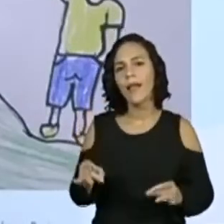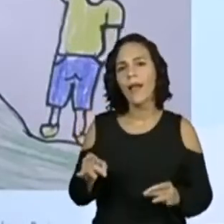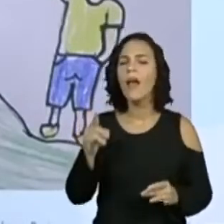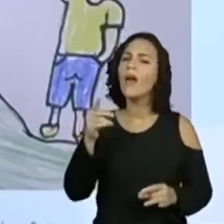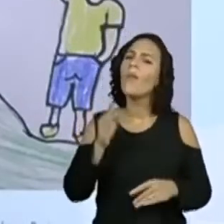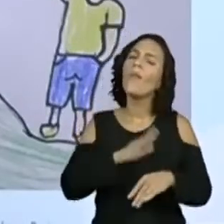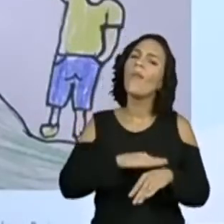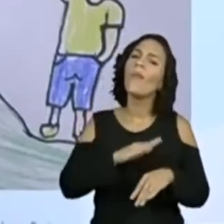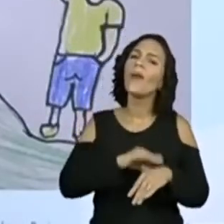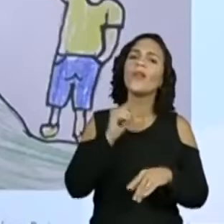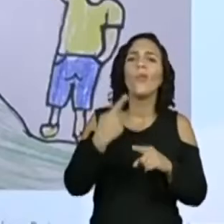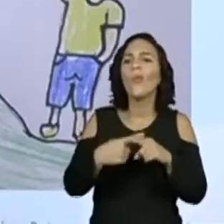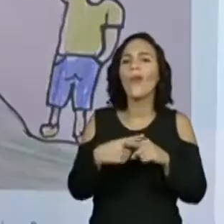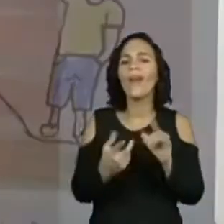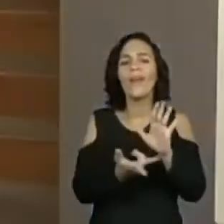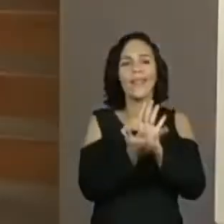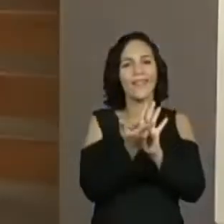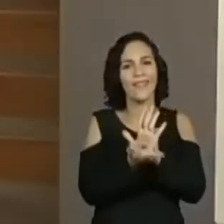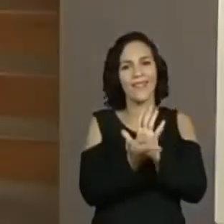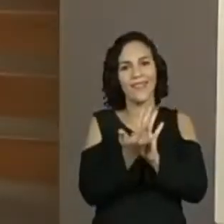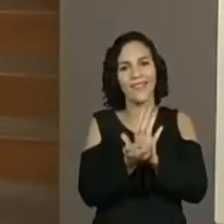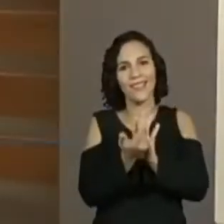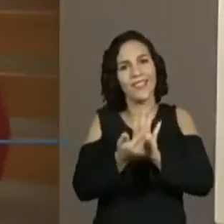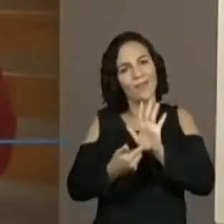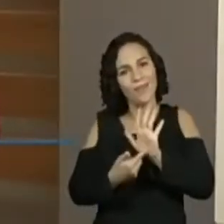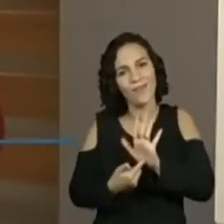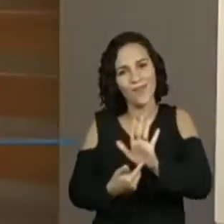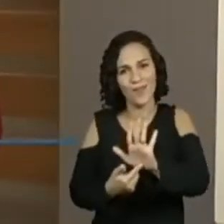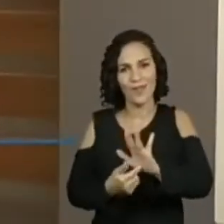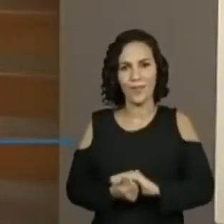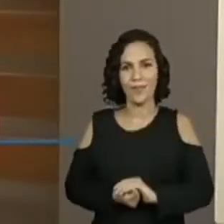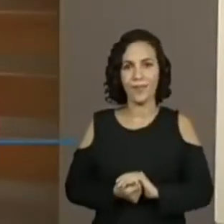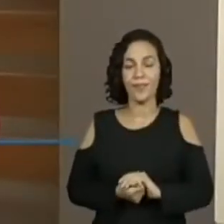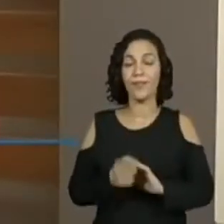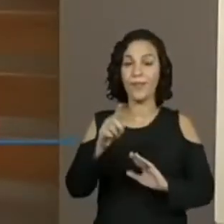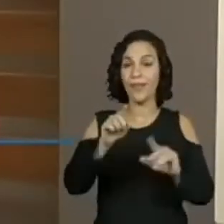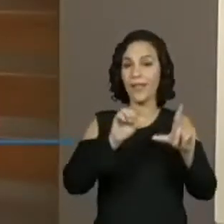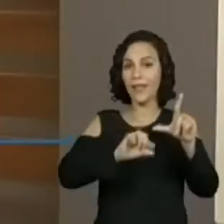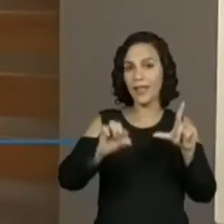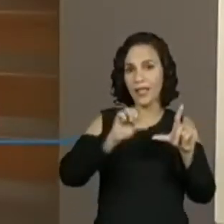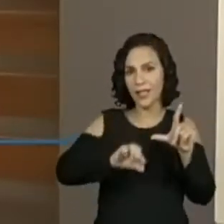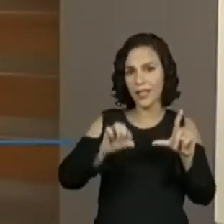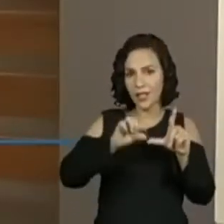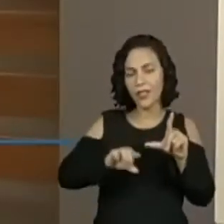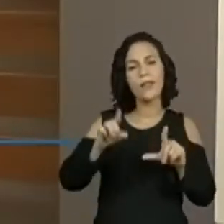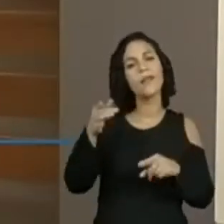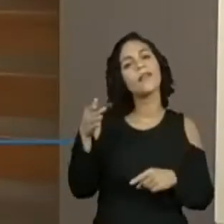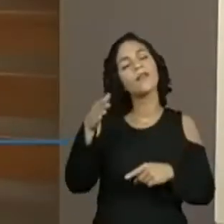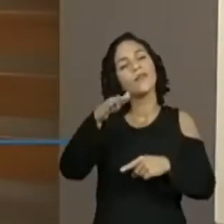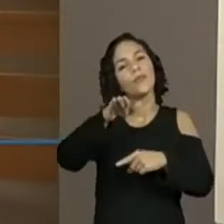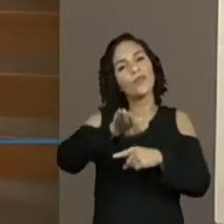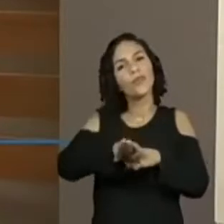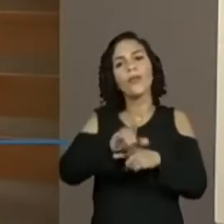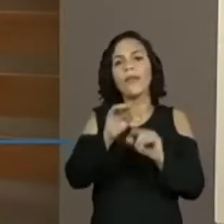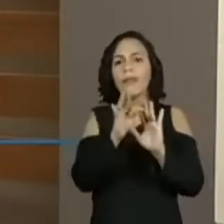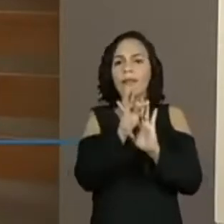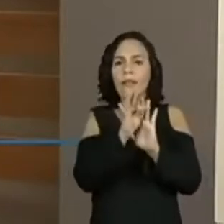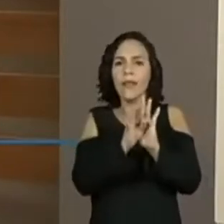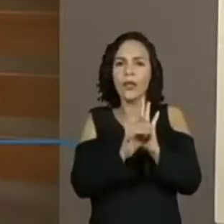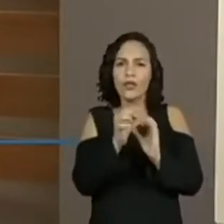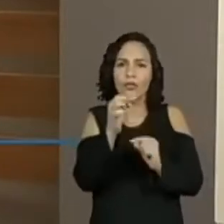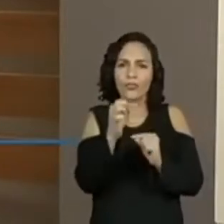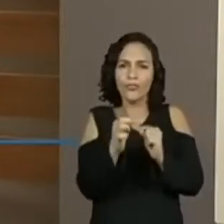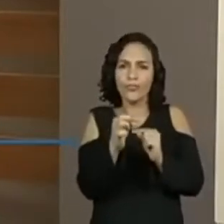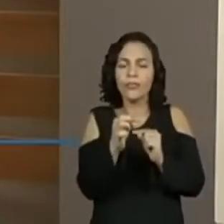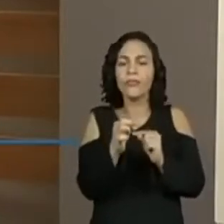aquele momento daquele desenho, o que ele representou. A legenda sempre vai trazer um pequeno texto